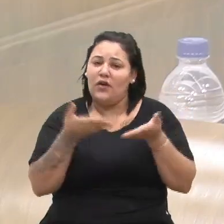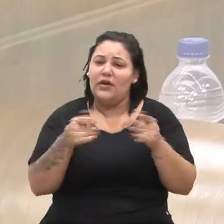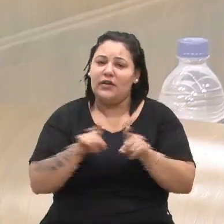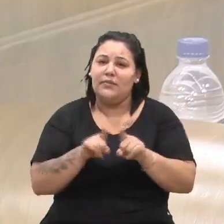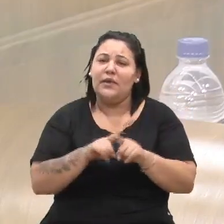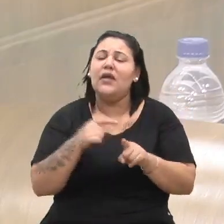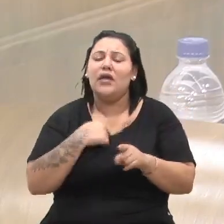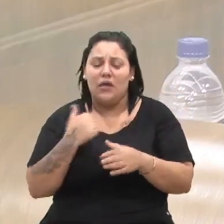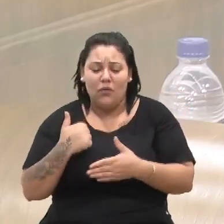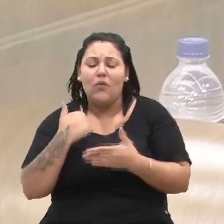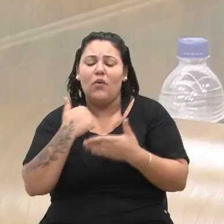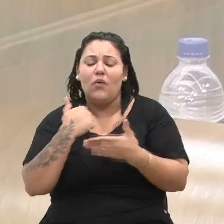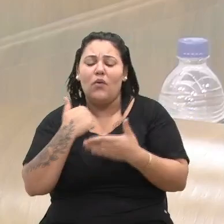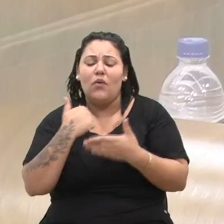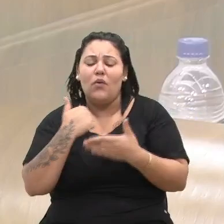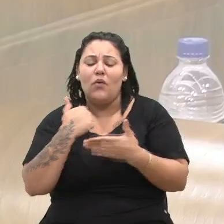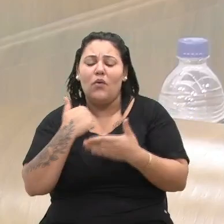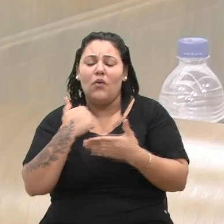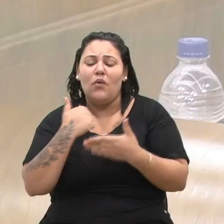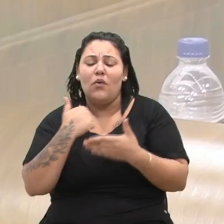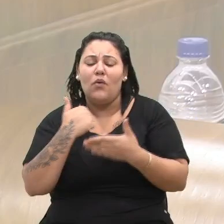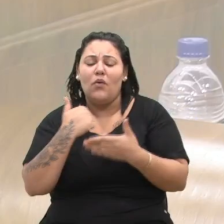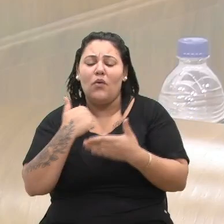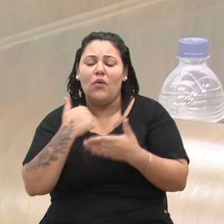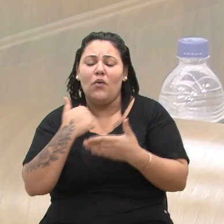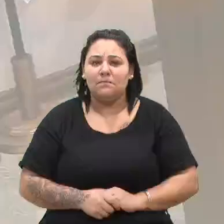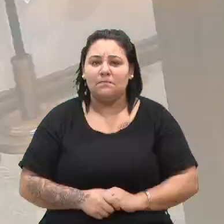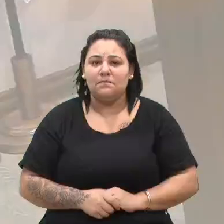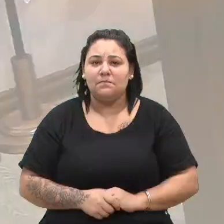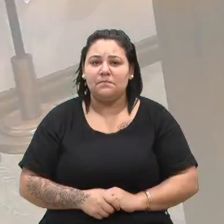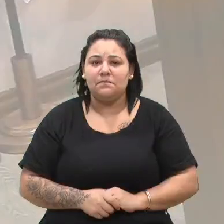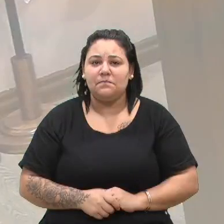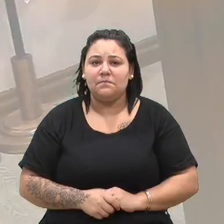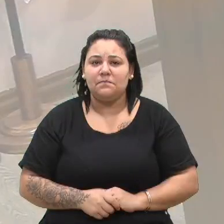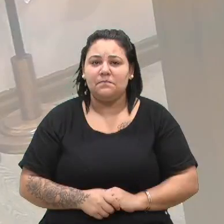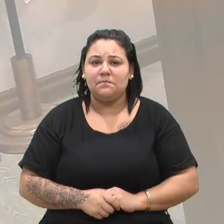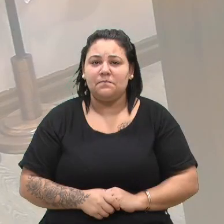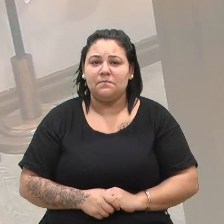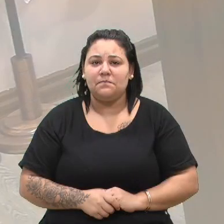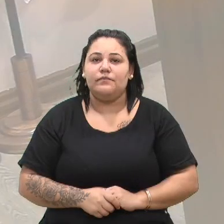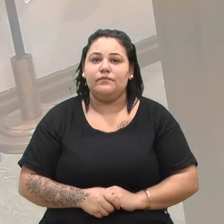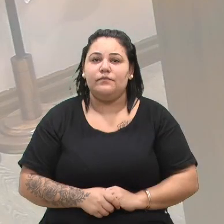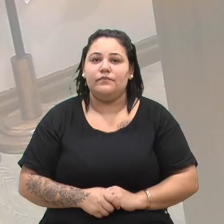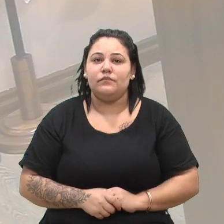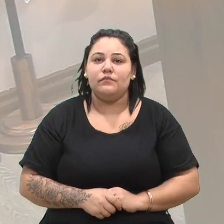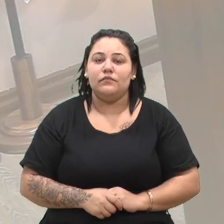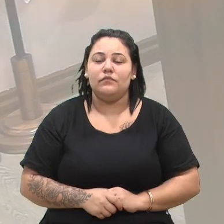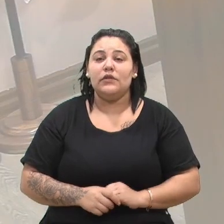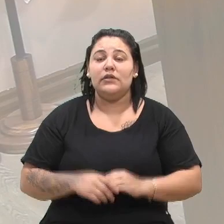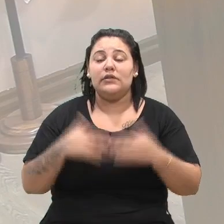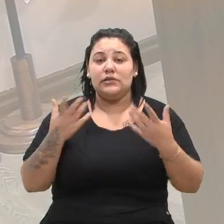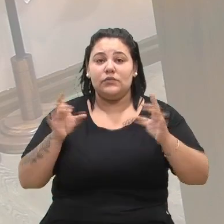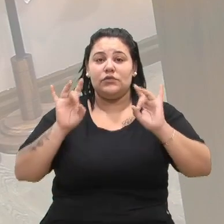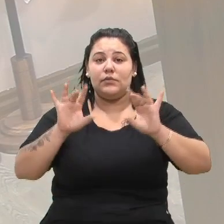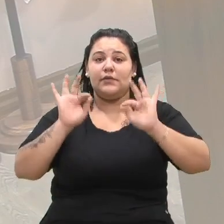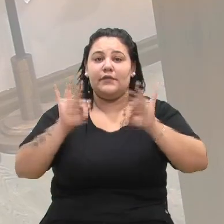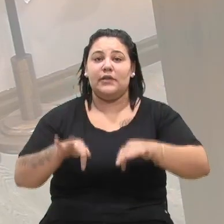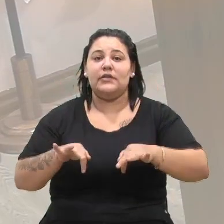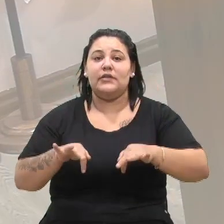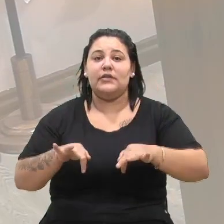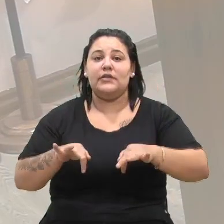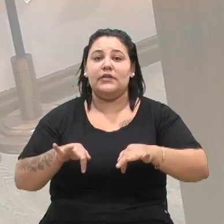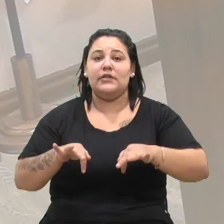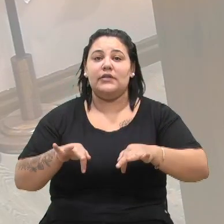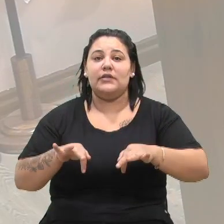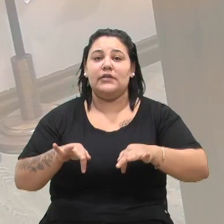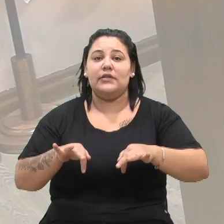conte com a nossa bancada. Obrigado. Obrigada, vereadores. Então, para concluir, né, eu peço que todo mundo se engaje nessa